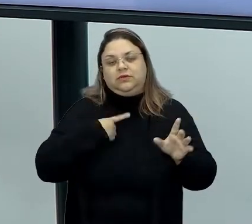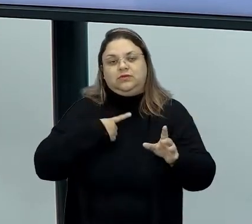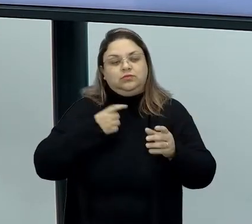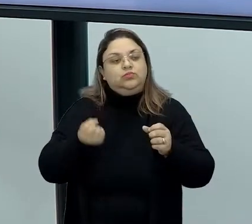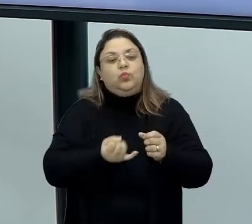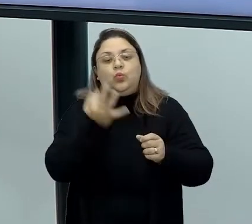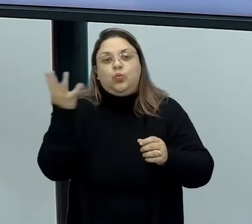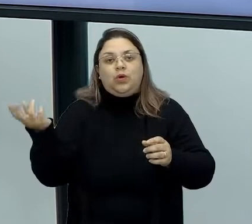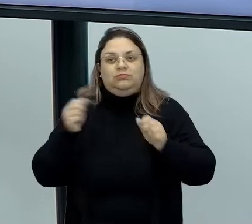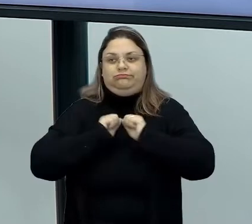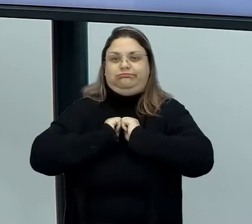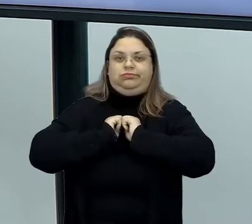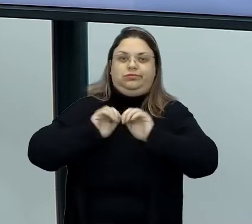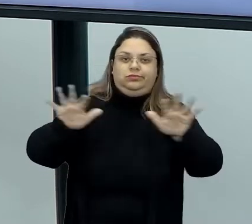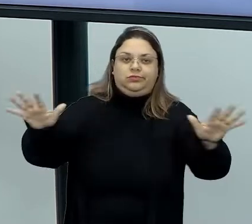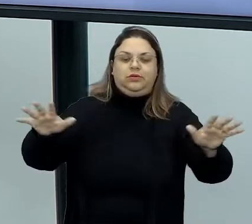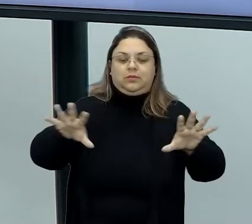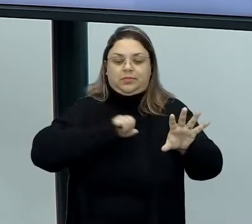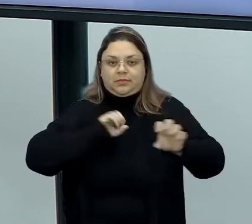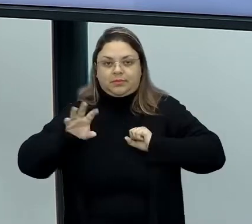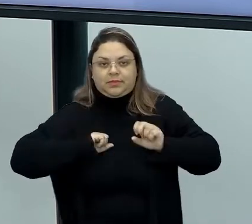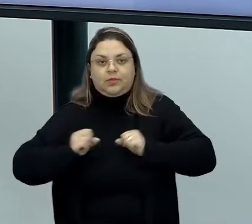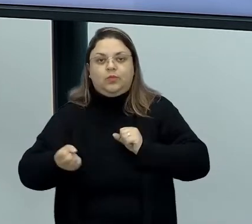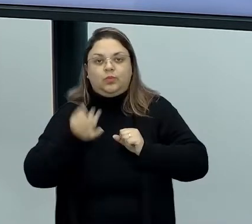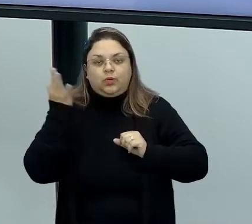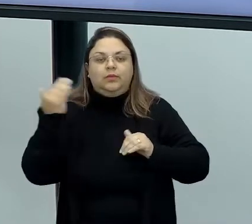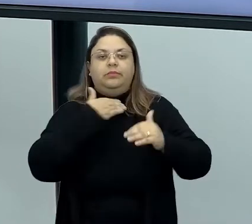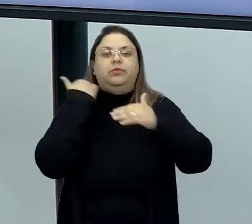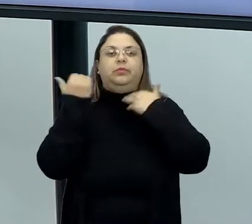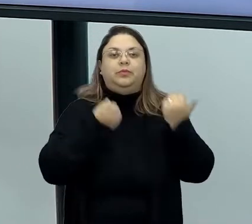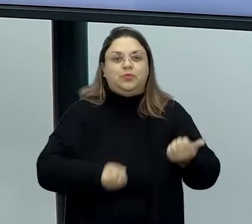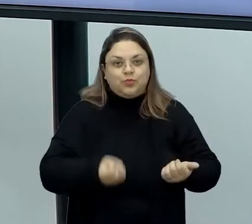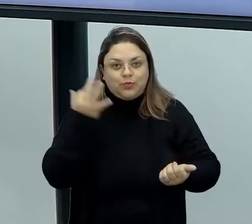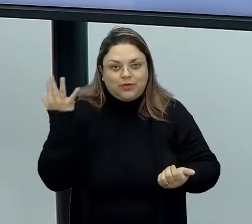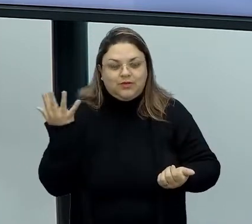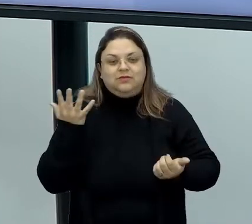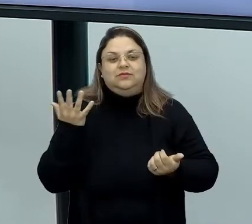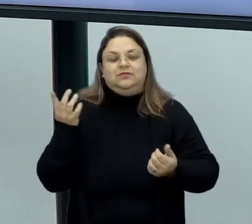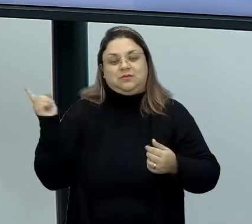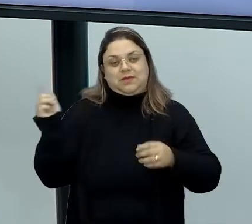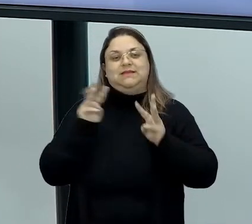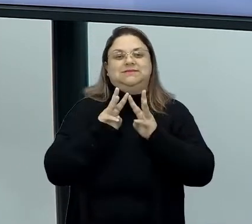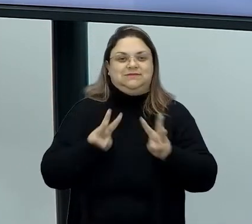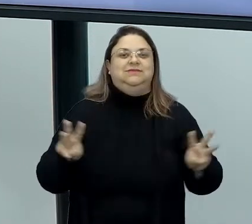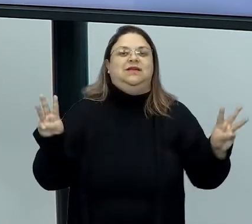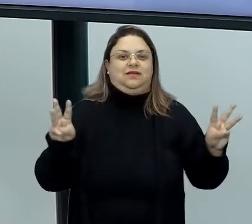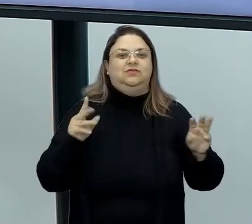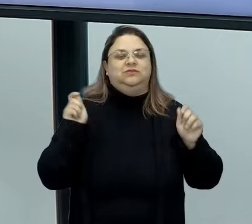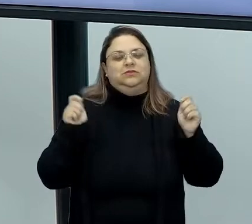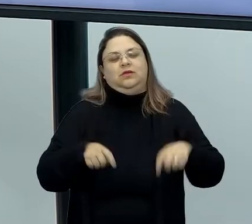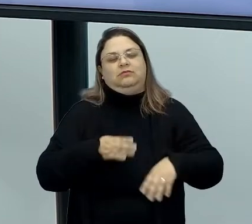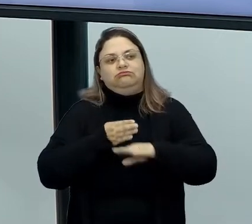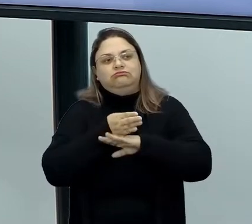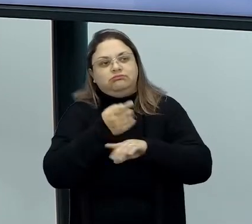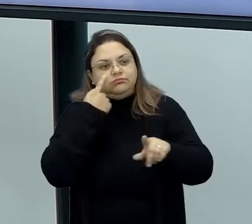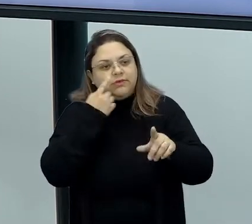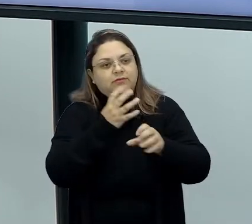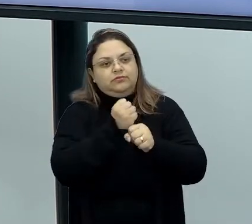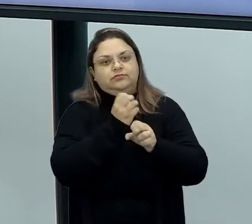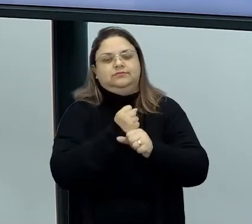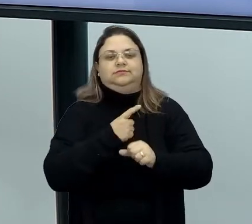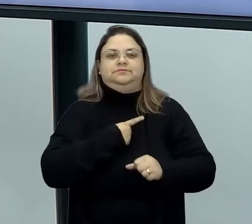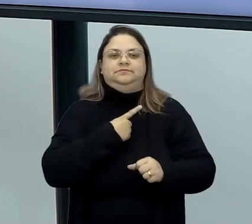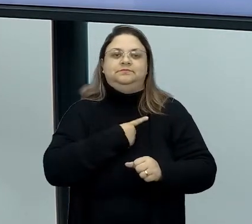de mortes por país e assim por diante. E esse site, ele te dá acesso também a esses dados, tá